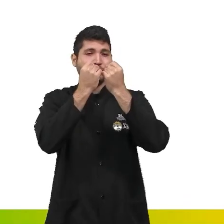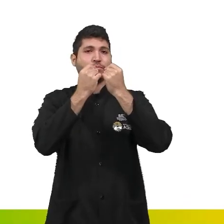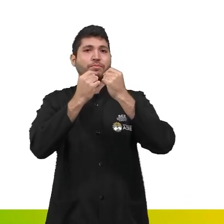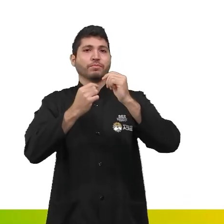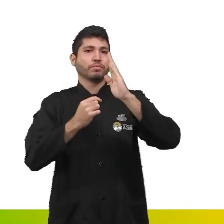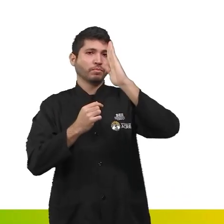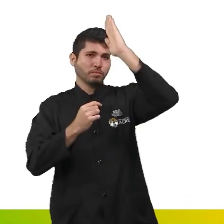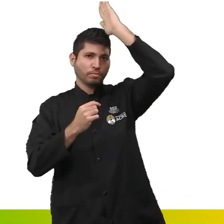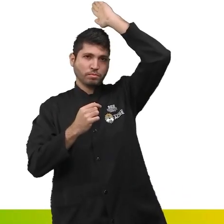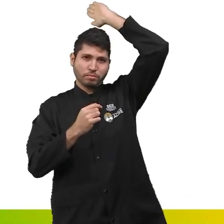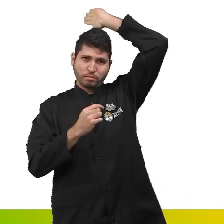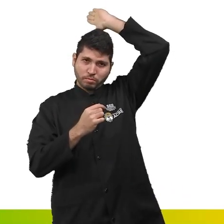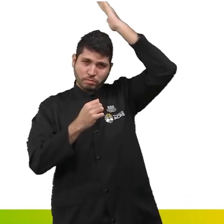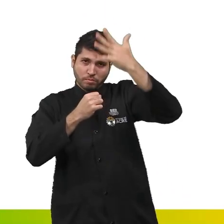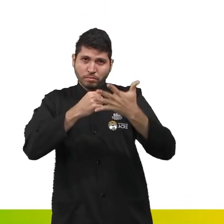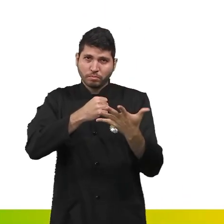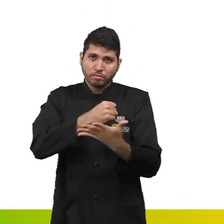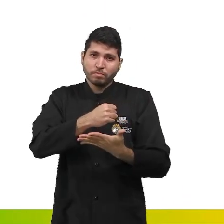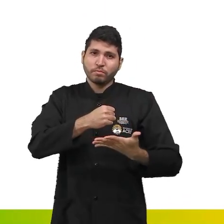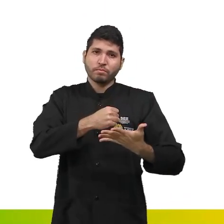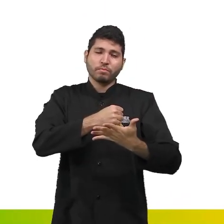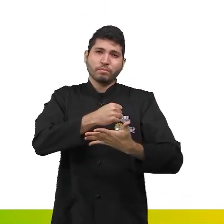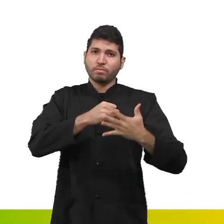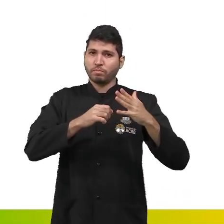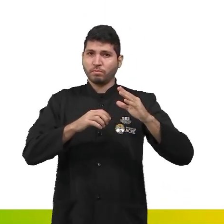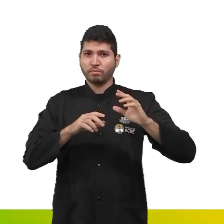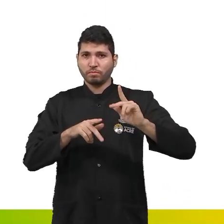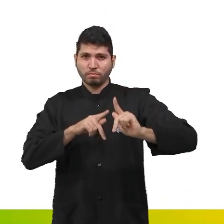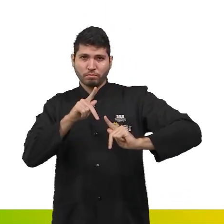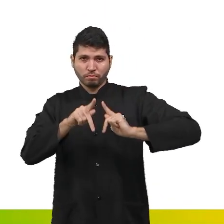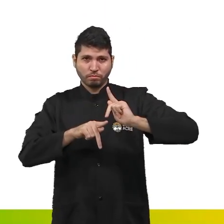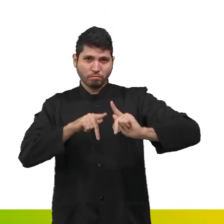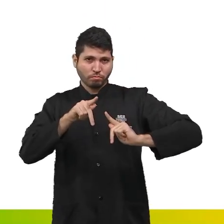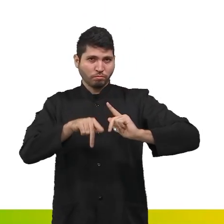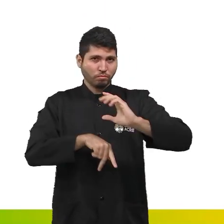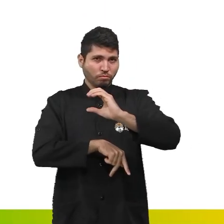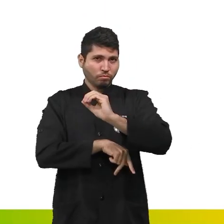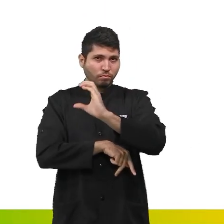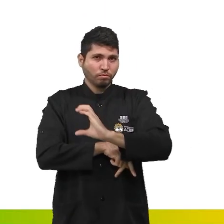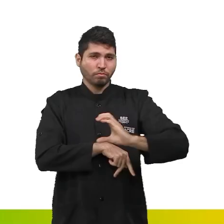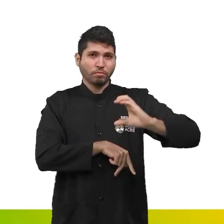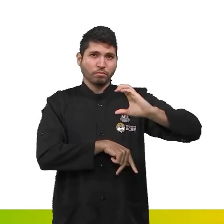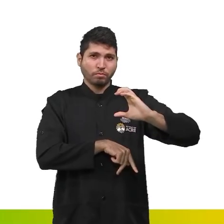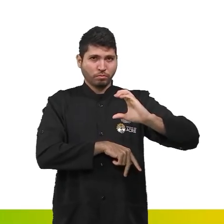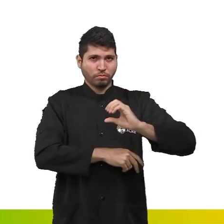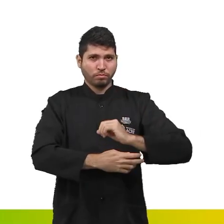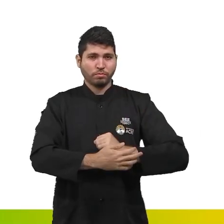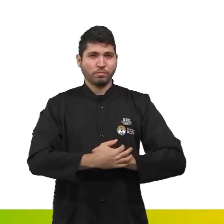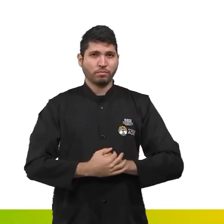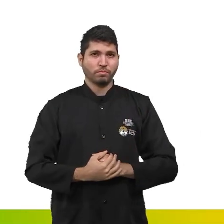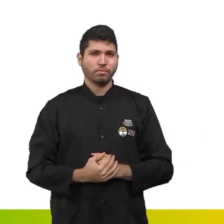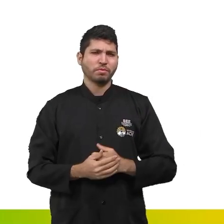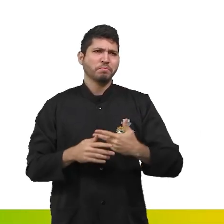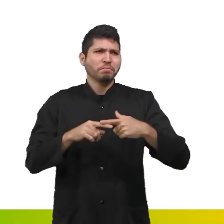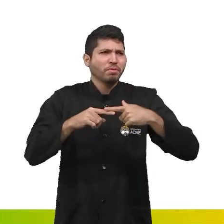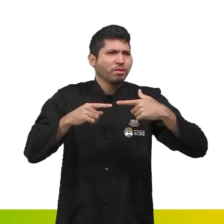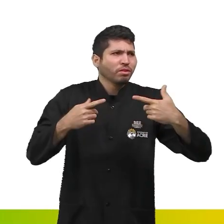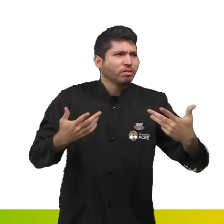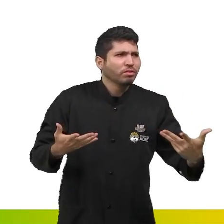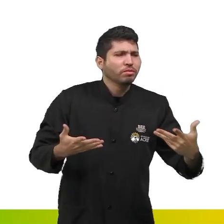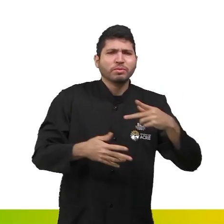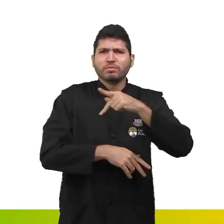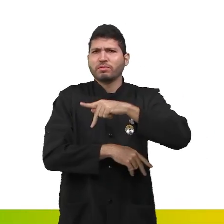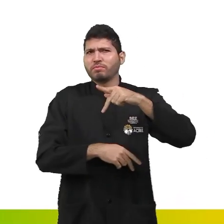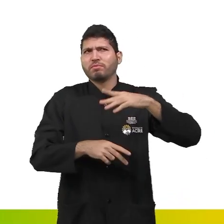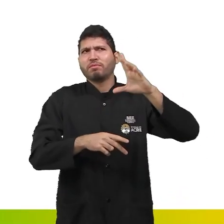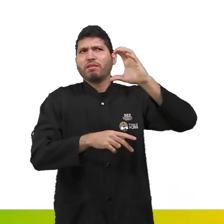são pilares da civilização ocidental. Mas, professor, o senhor acabou de dizer que coisas lá do